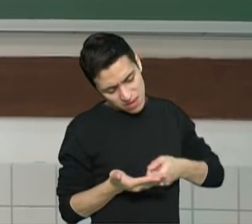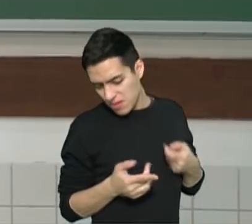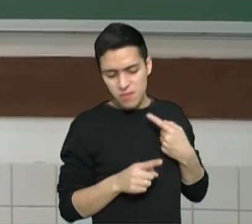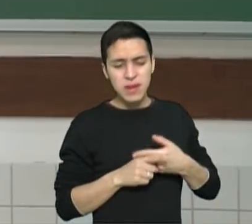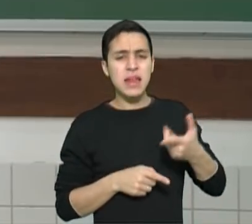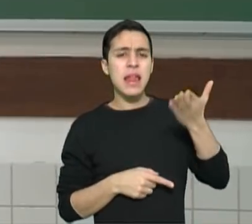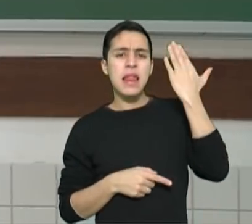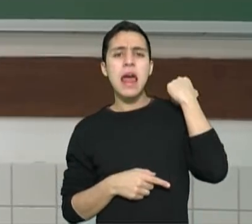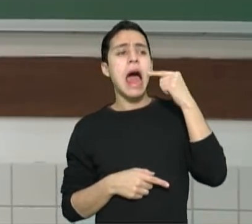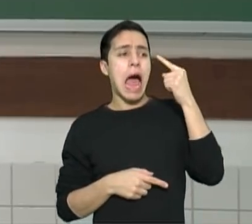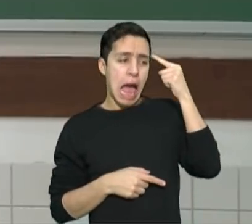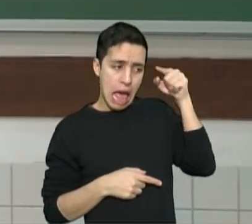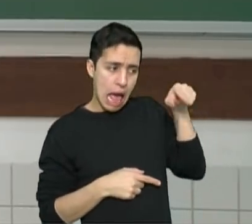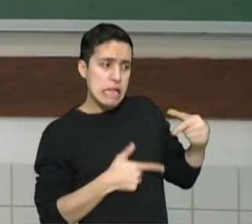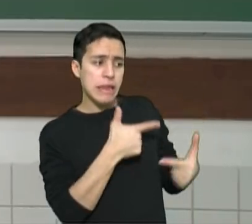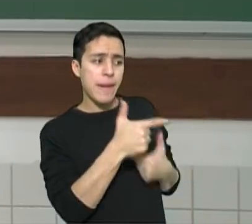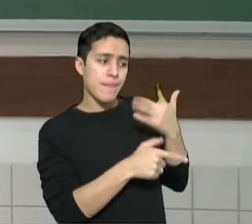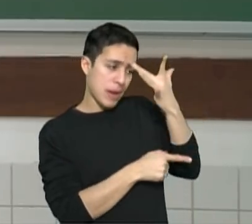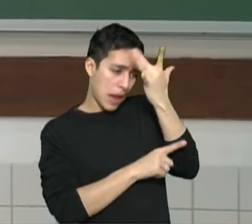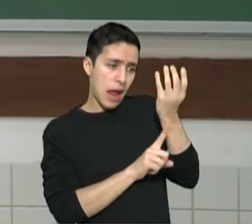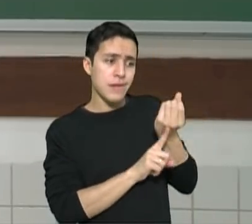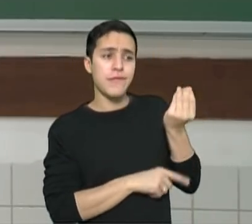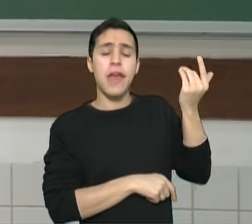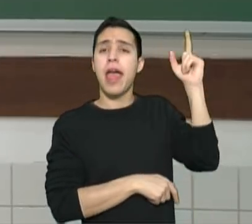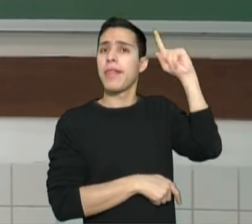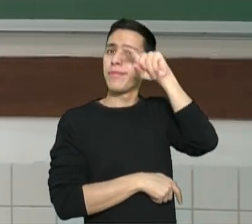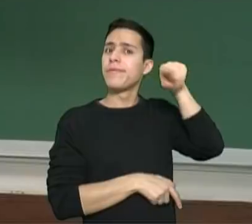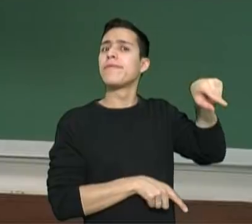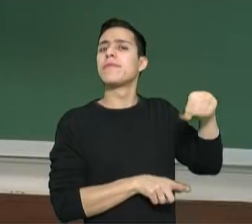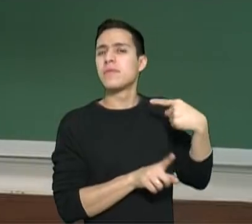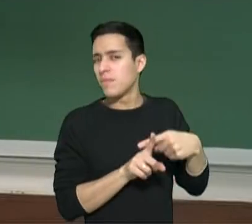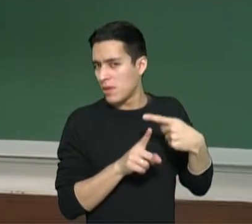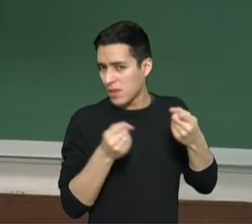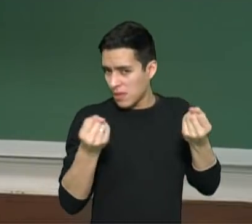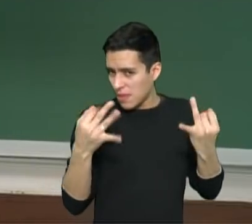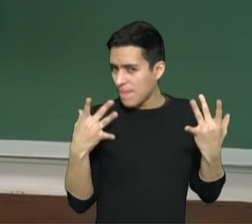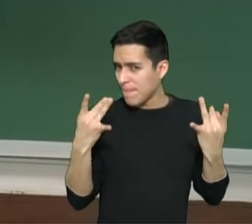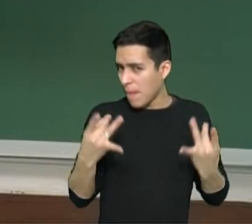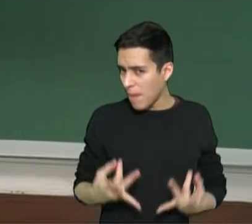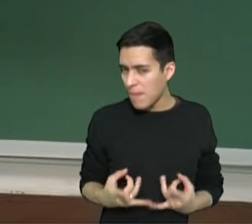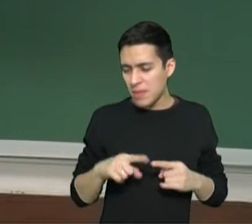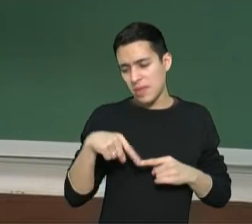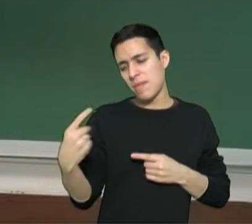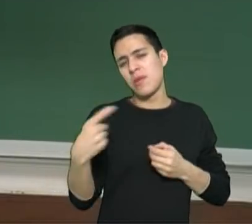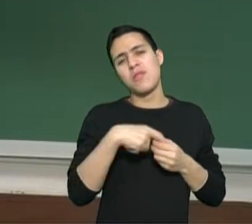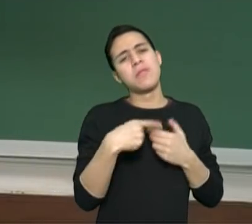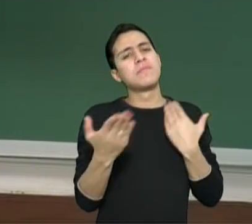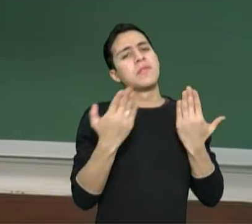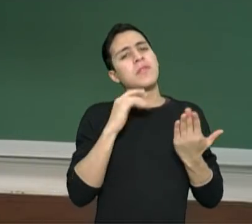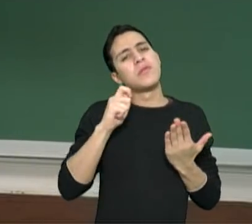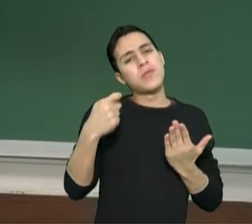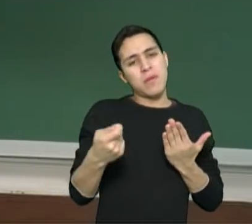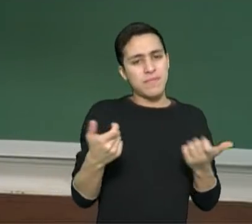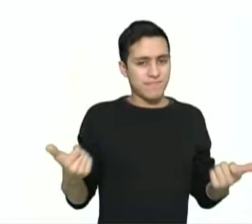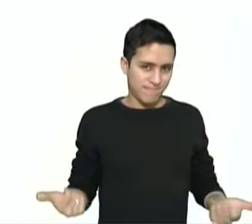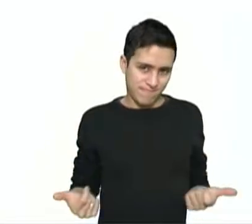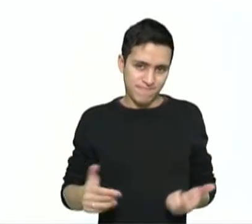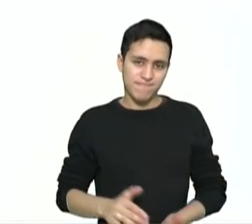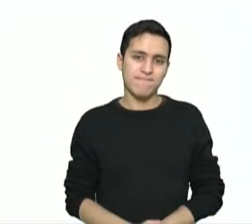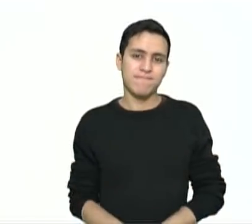considerado difícil e justificar a sua resposta. Daqui a pouquinho a prof volta para falar com vocês sobre essa questão.